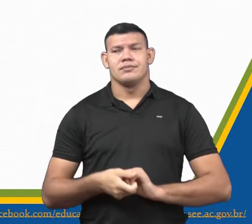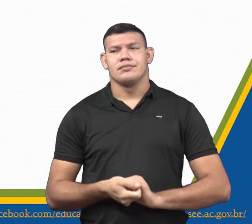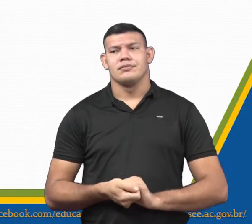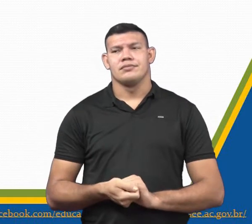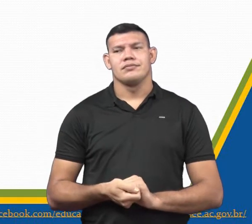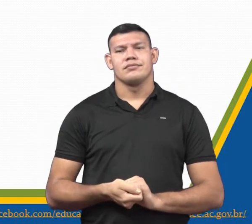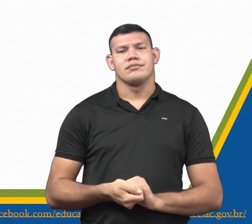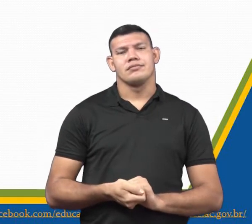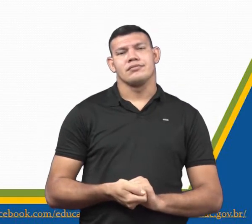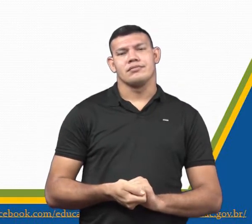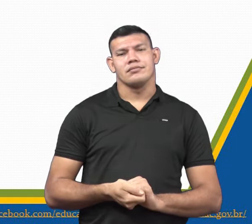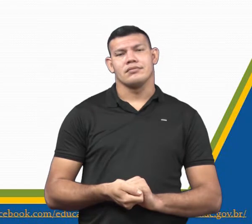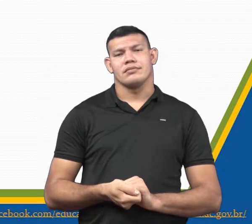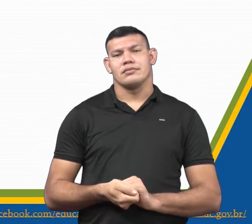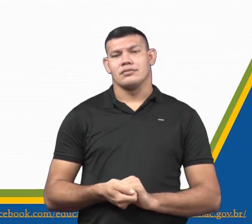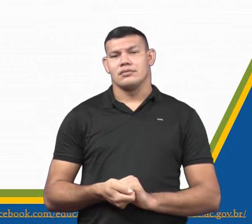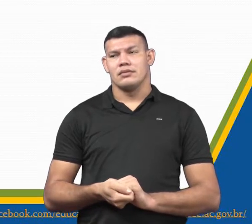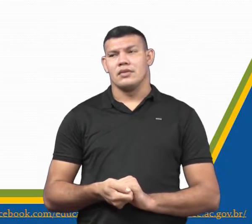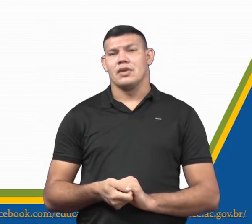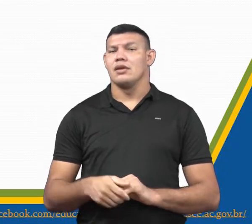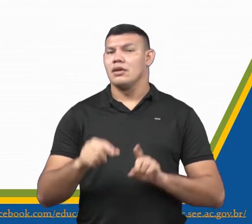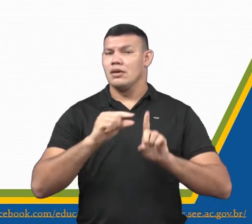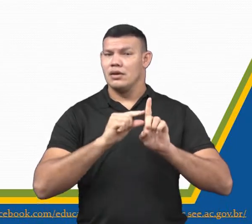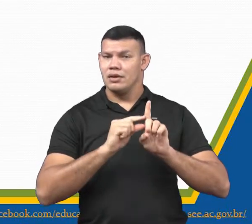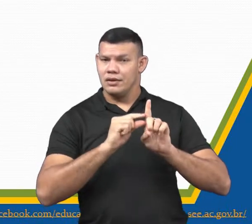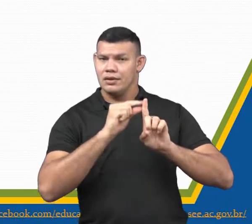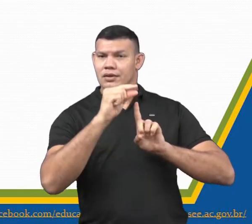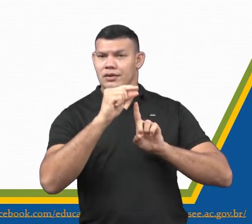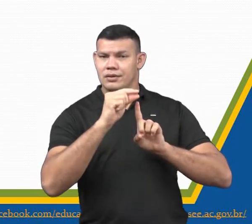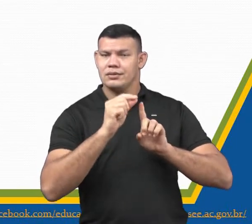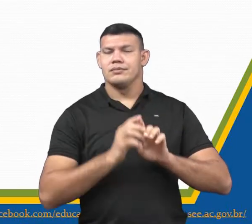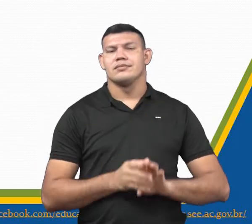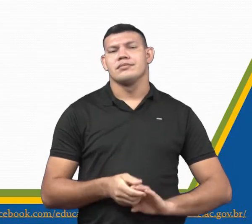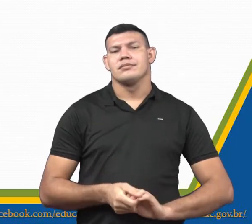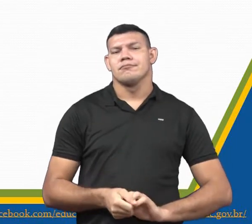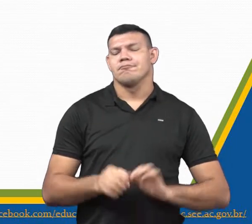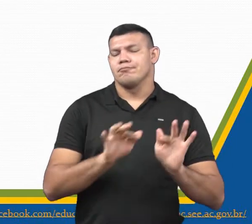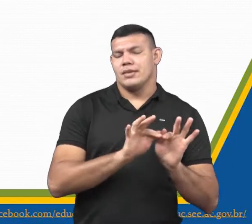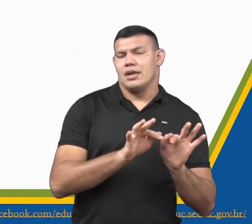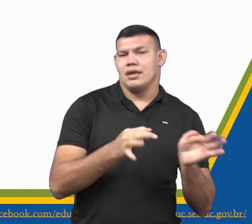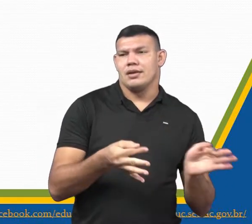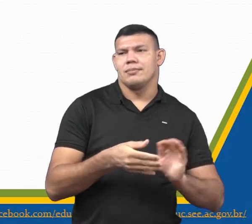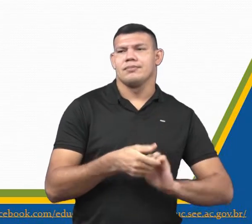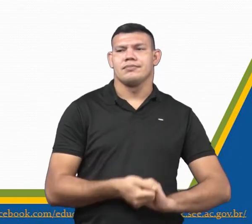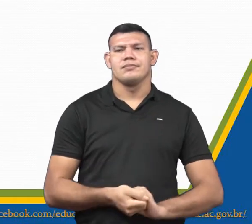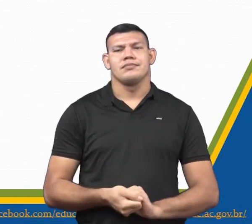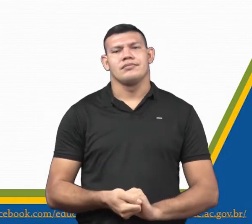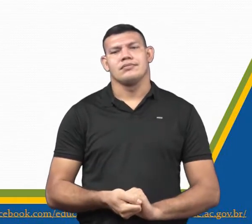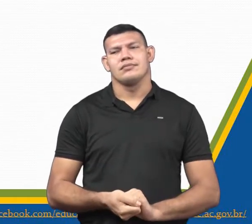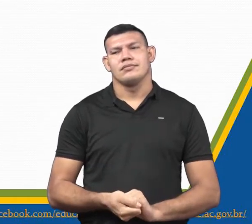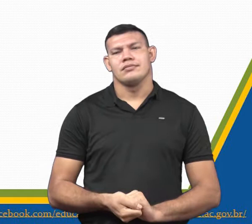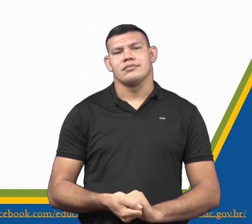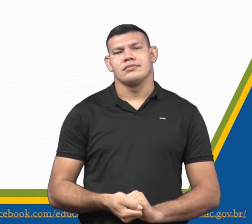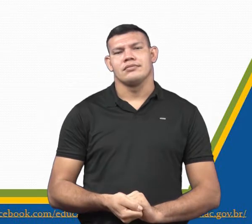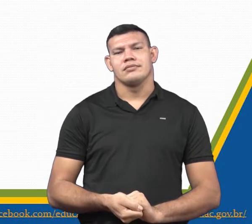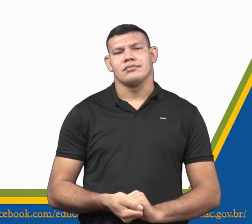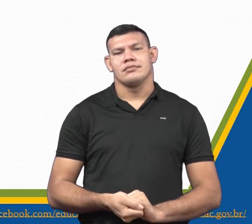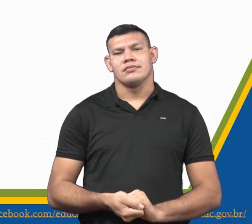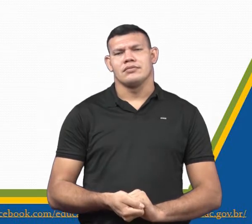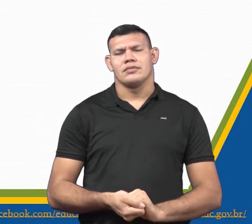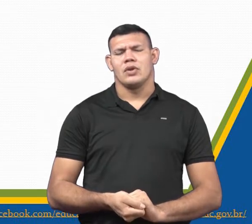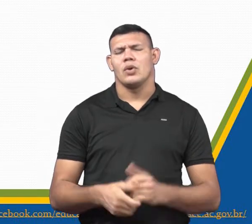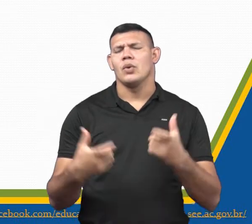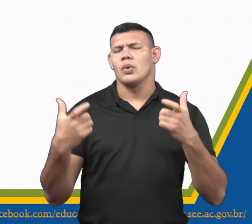primeira ordem, na ordem das unidades simples. Que ordem ele